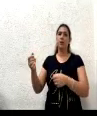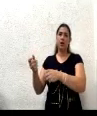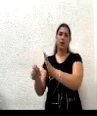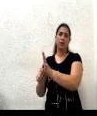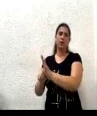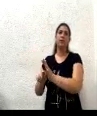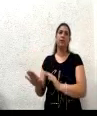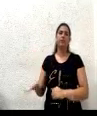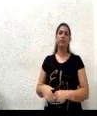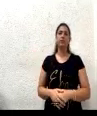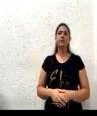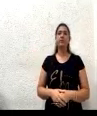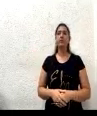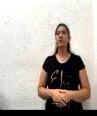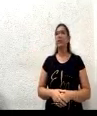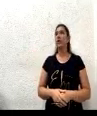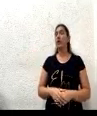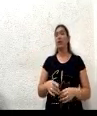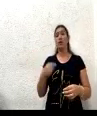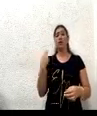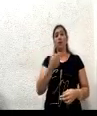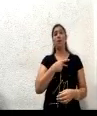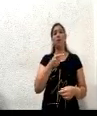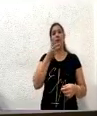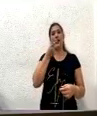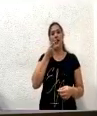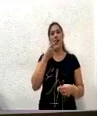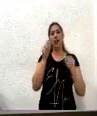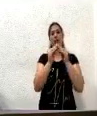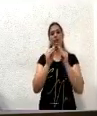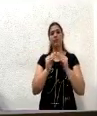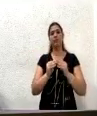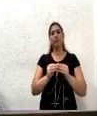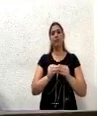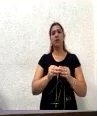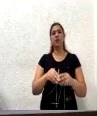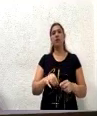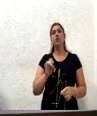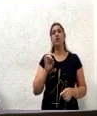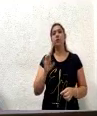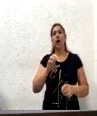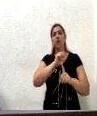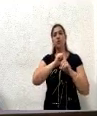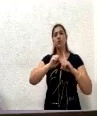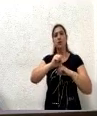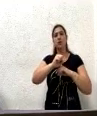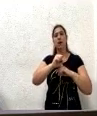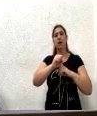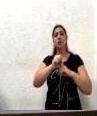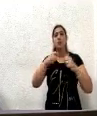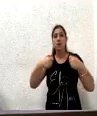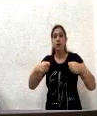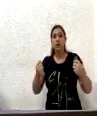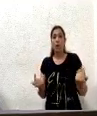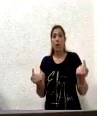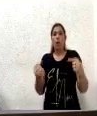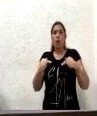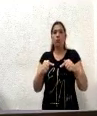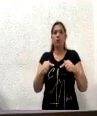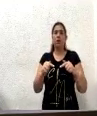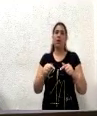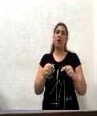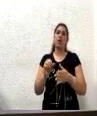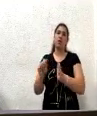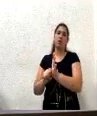autoria. Só complementando. Ou a sociedade abraça a causa de combate às drogas, ou a sociedade abraça a